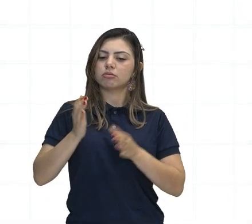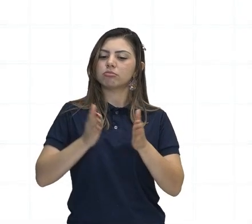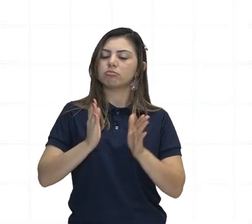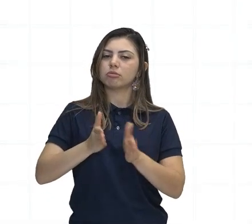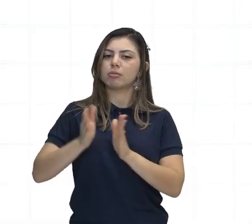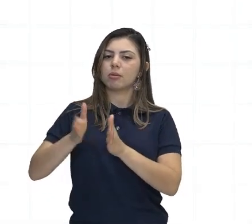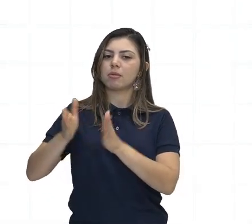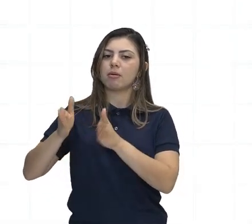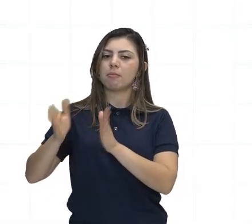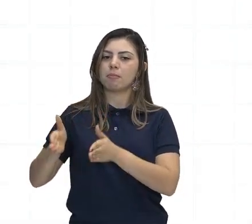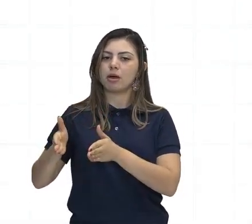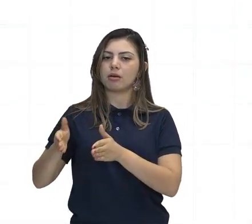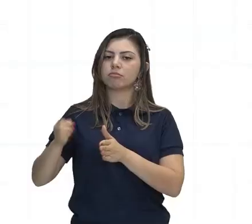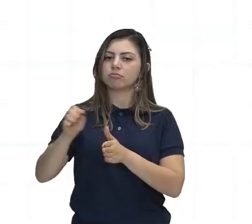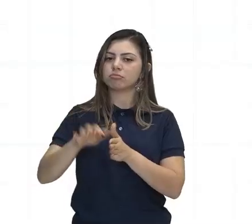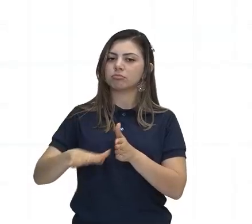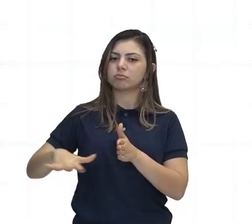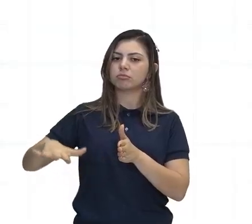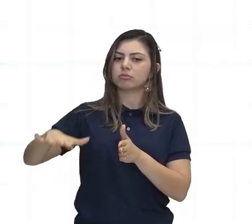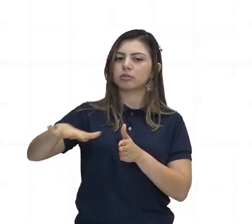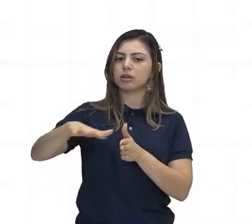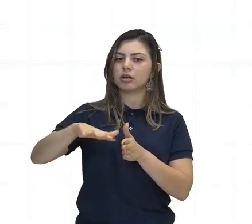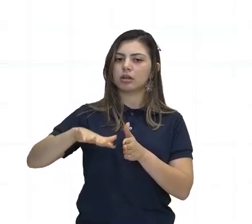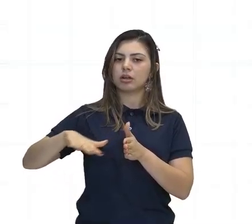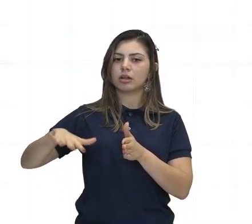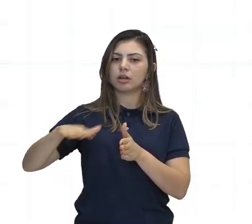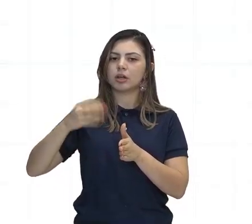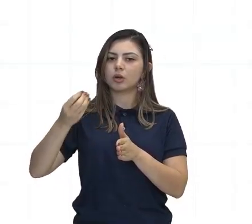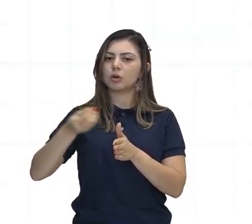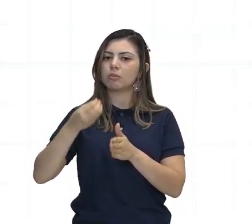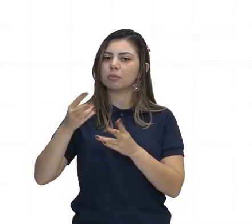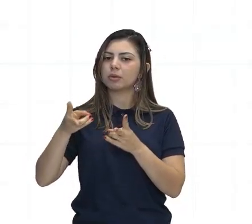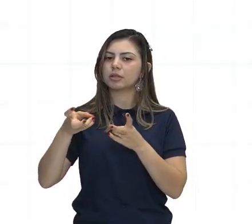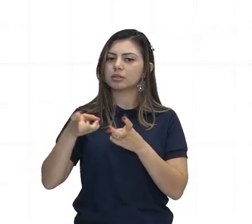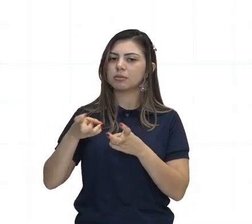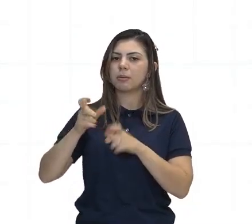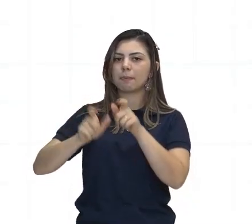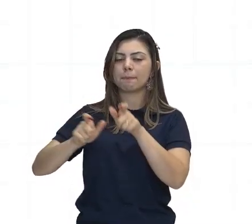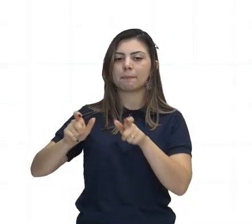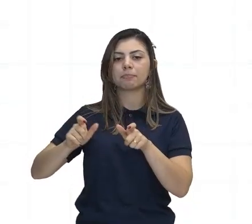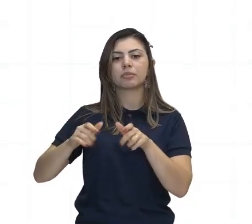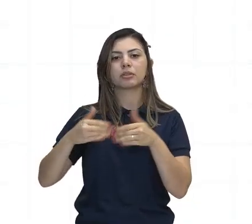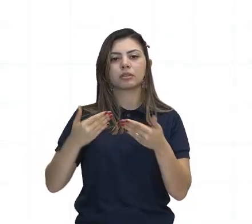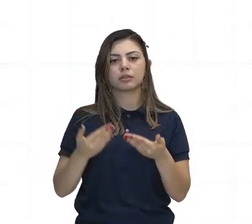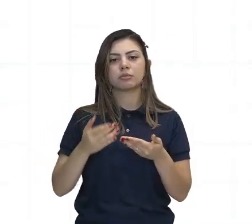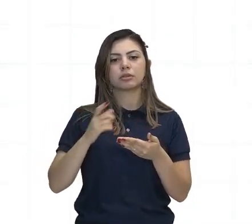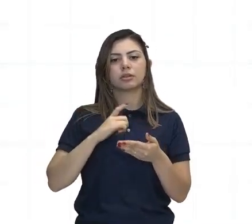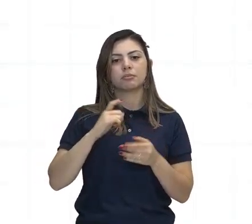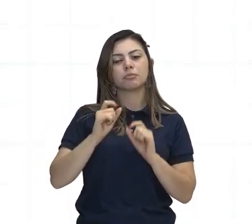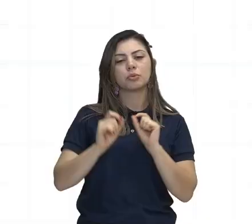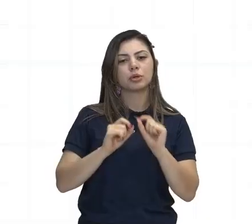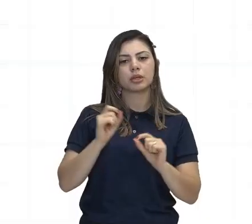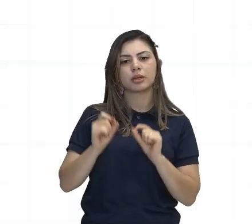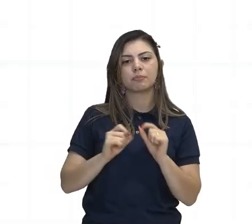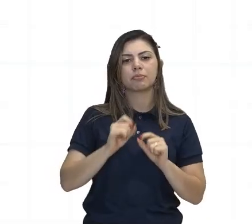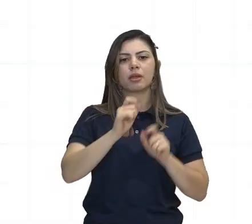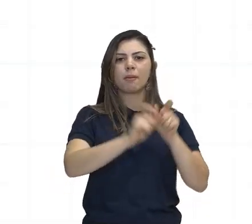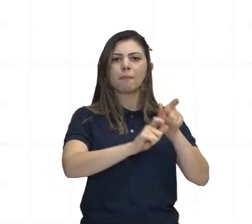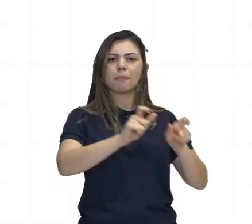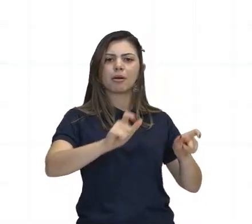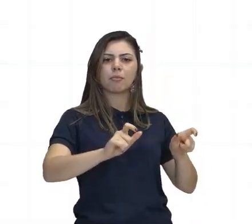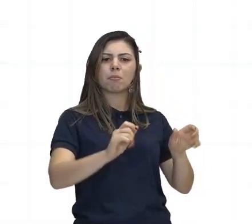e as áreas em voltas, que são basicamente aqueles trabalhadores que atendem essas áreas, morando